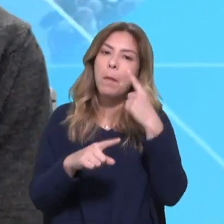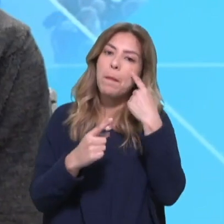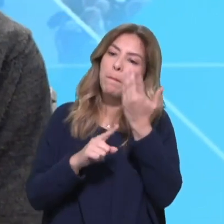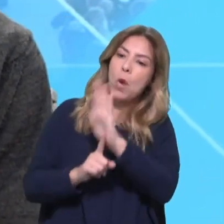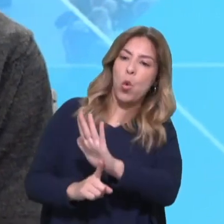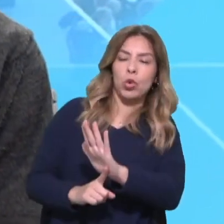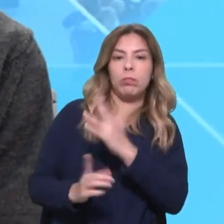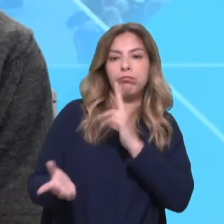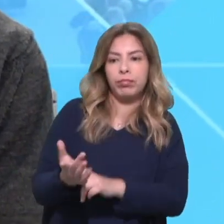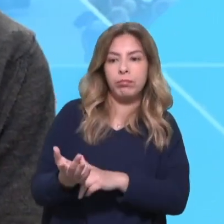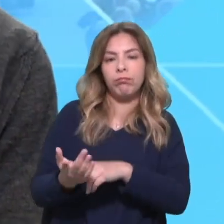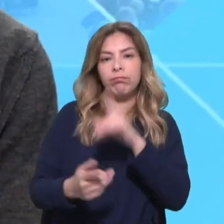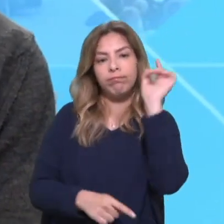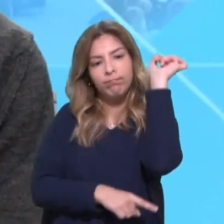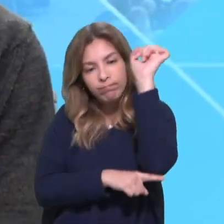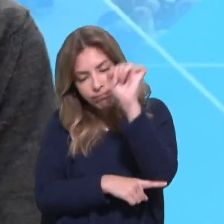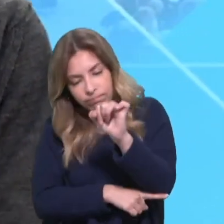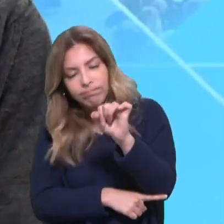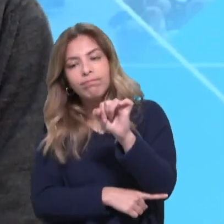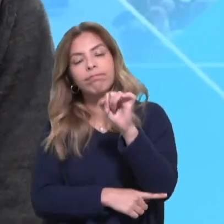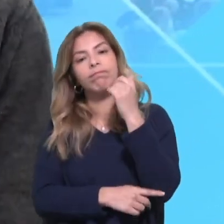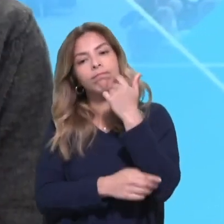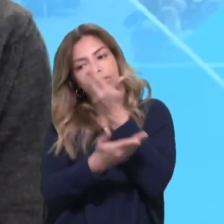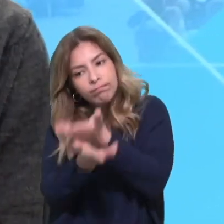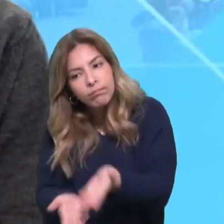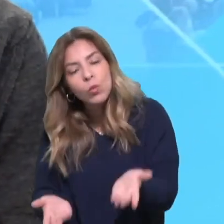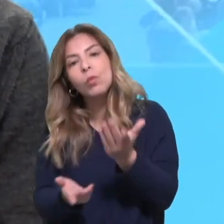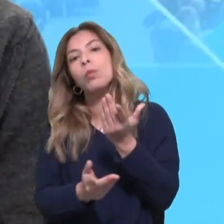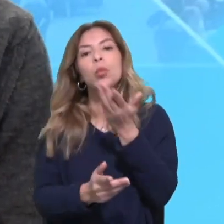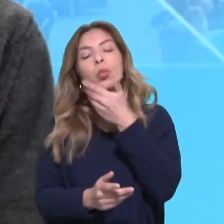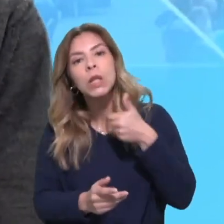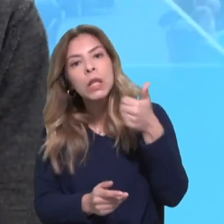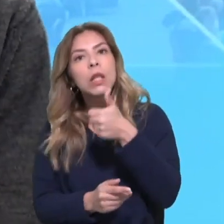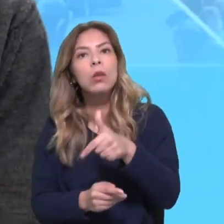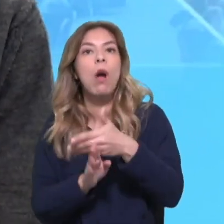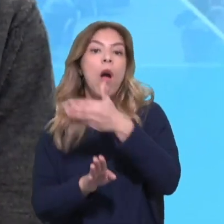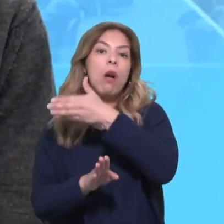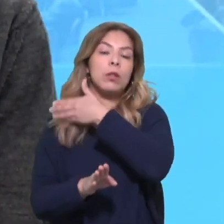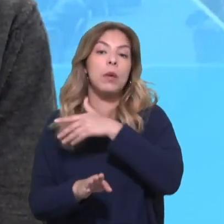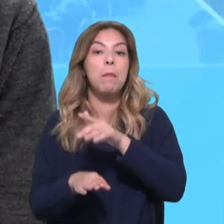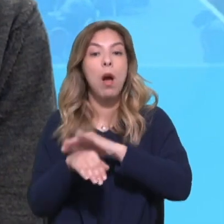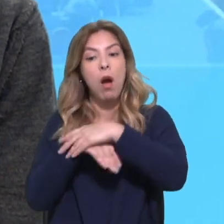concretiza sacramentalmente na Eucaristia. É verdade que é um gesto que fala muito por si, mas o lava-pés